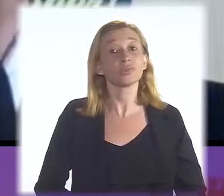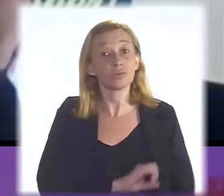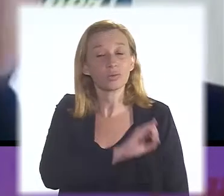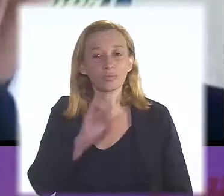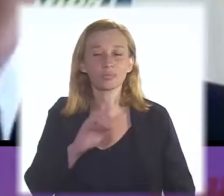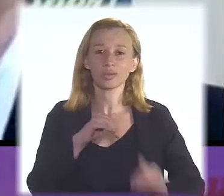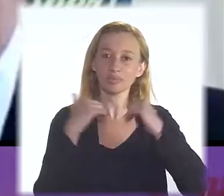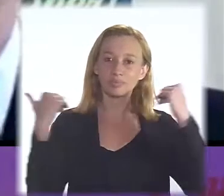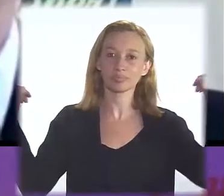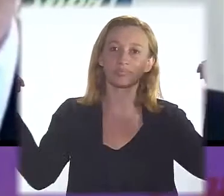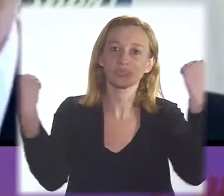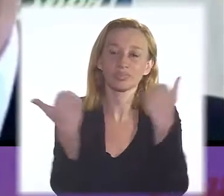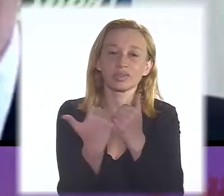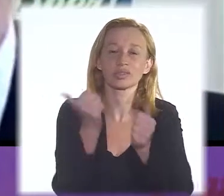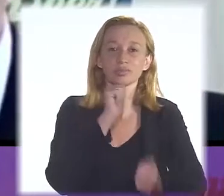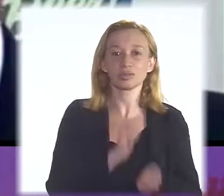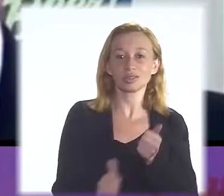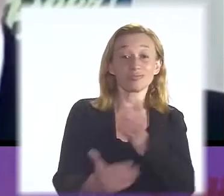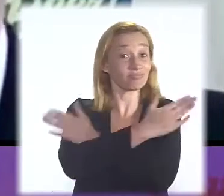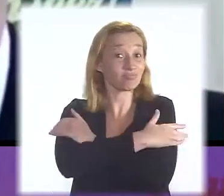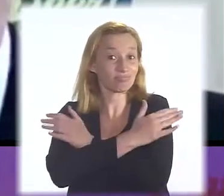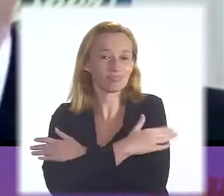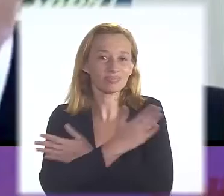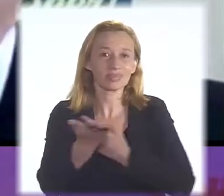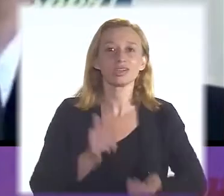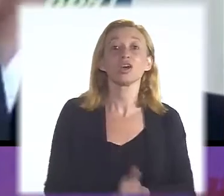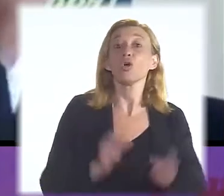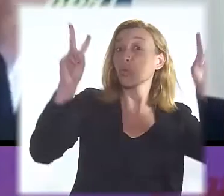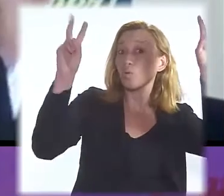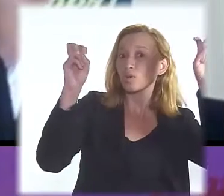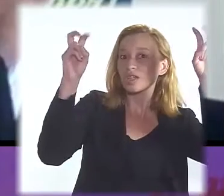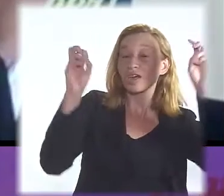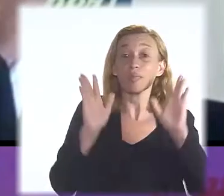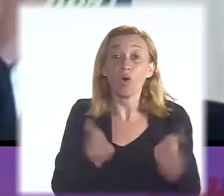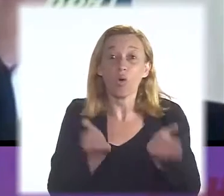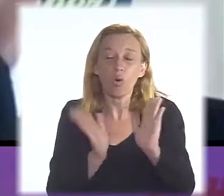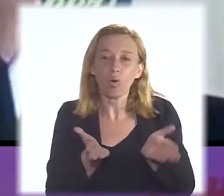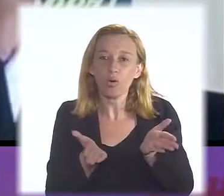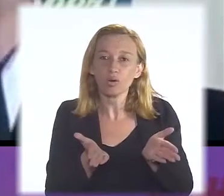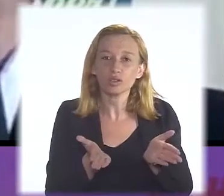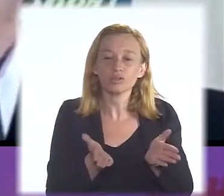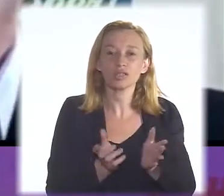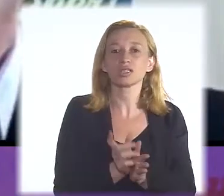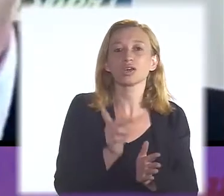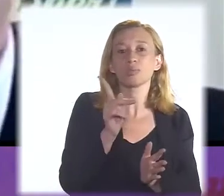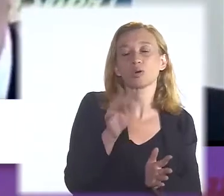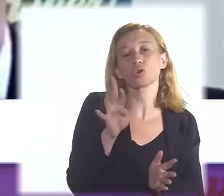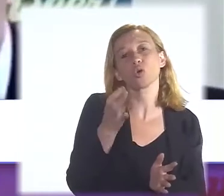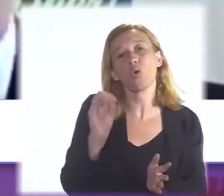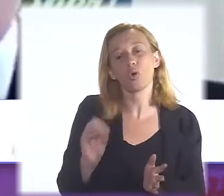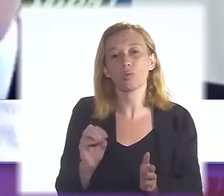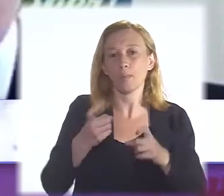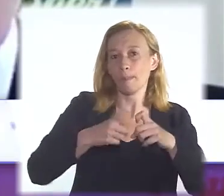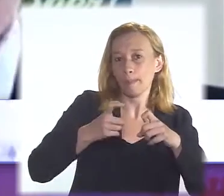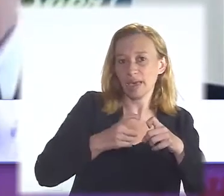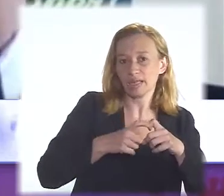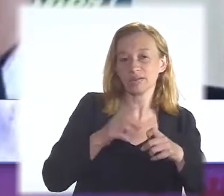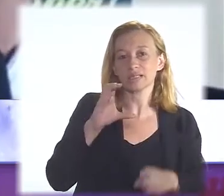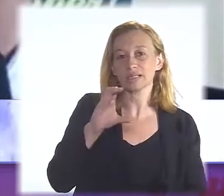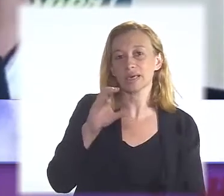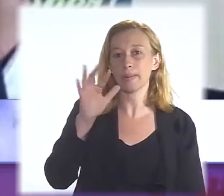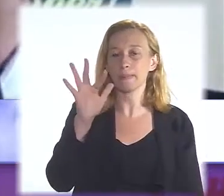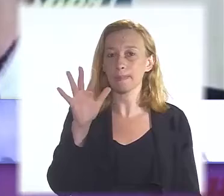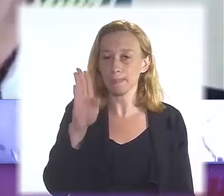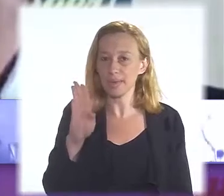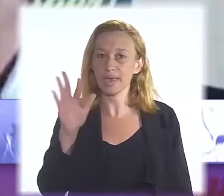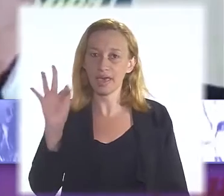Alô, amigos do Arena Esportiva, aquele abraço. O tema do programa vai ser o protocolo médico que a